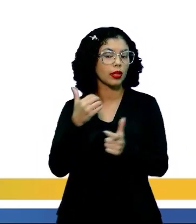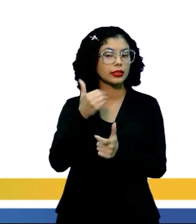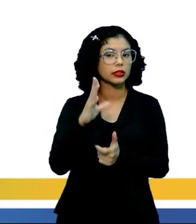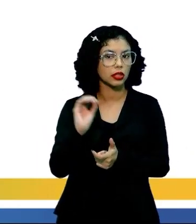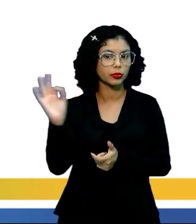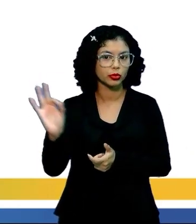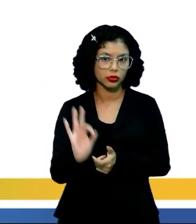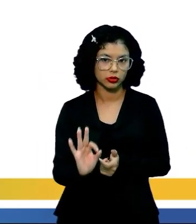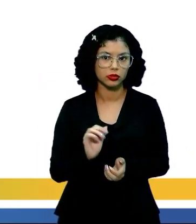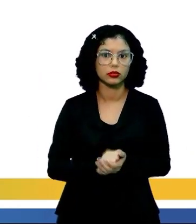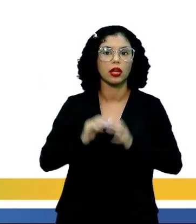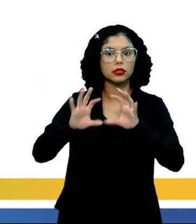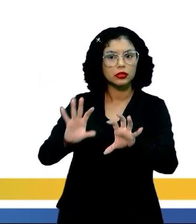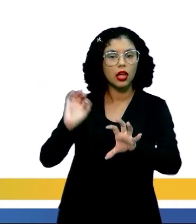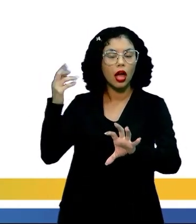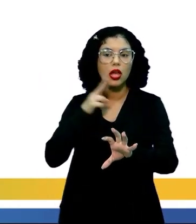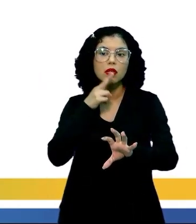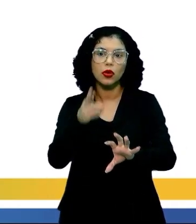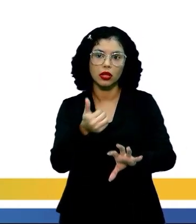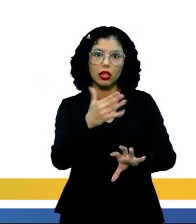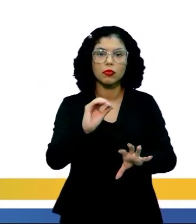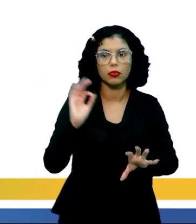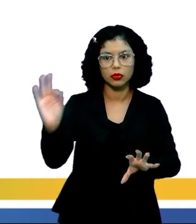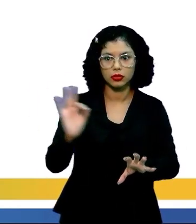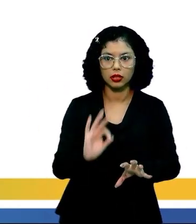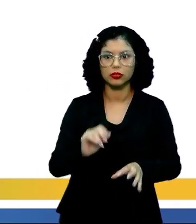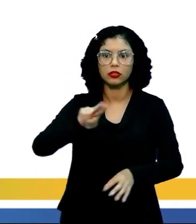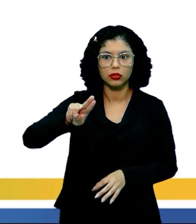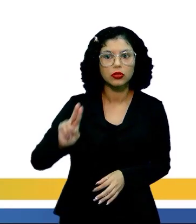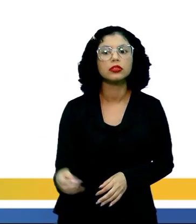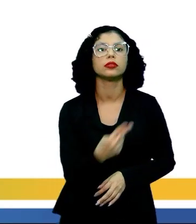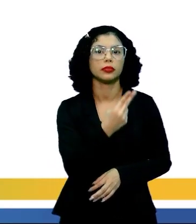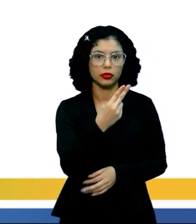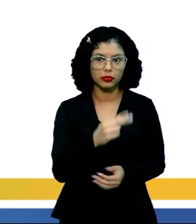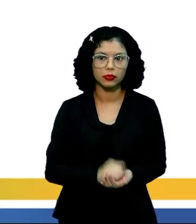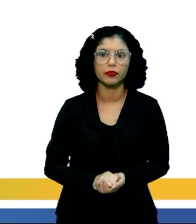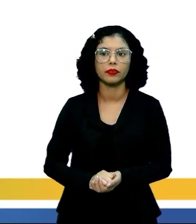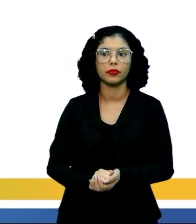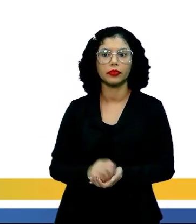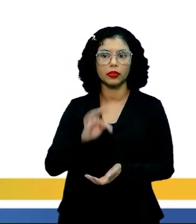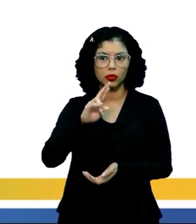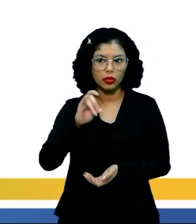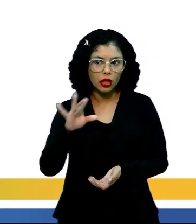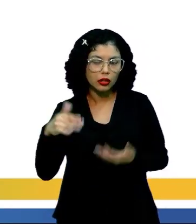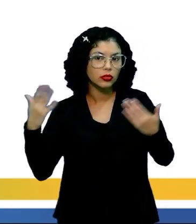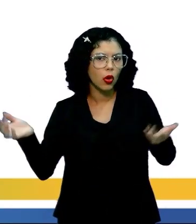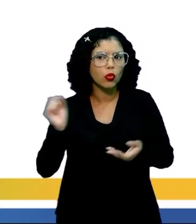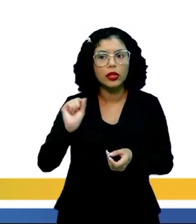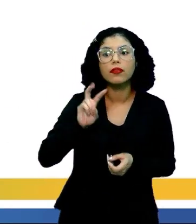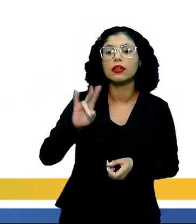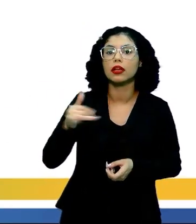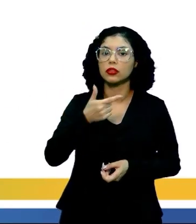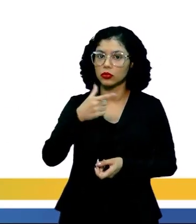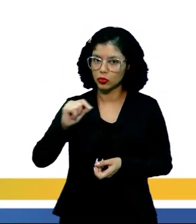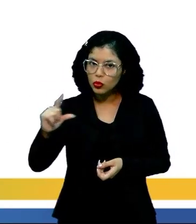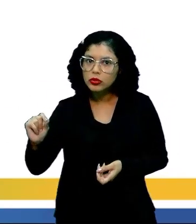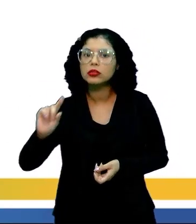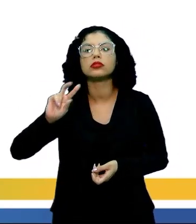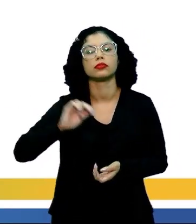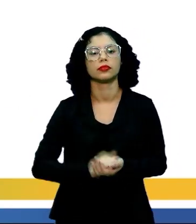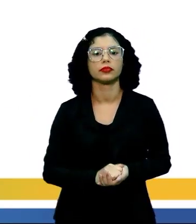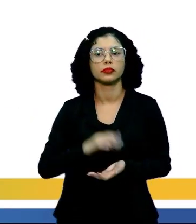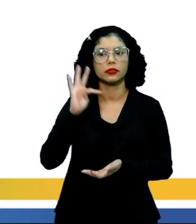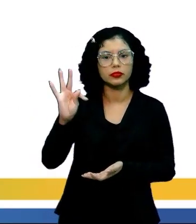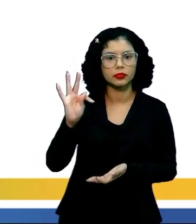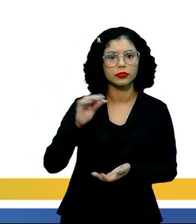para 10%. Logo, eu vou calcular agora 10% de 2.000 toneladas, o que vai dar 200